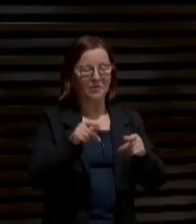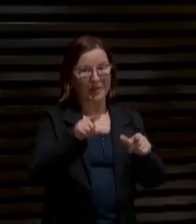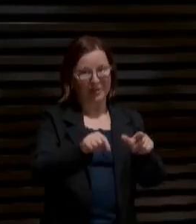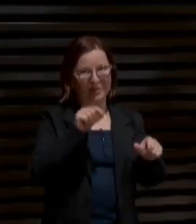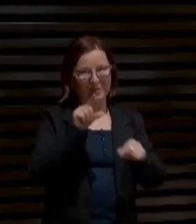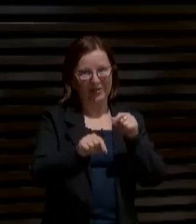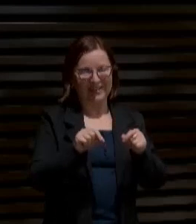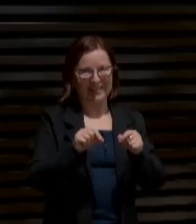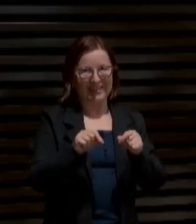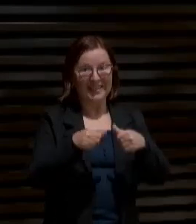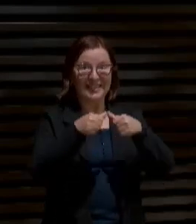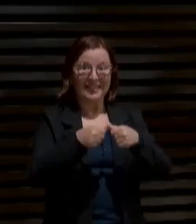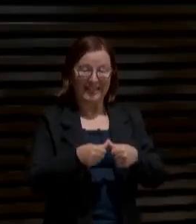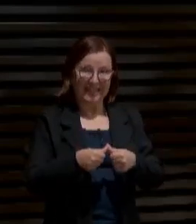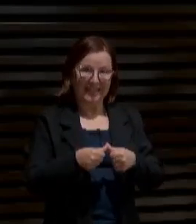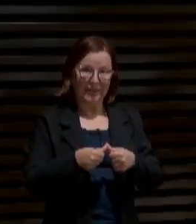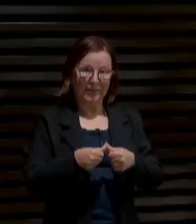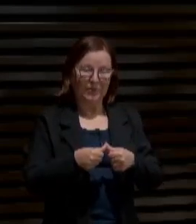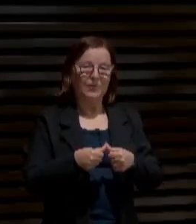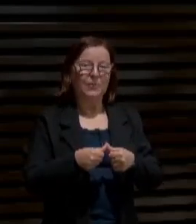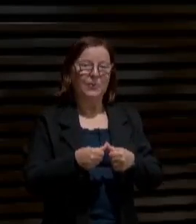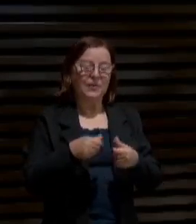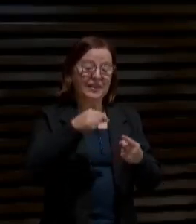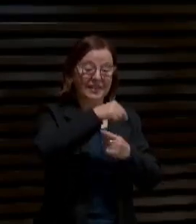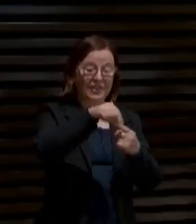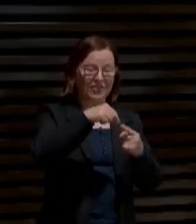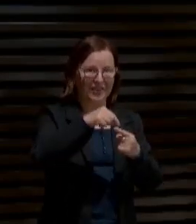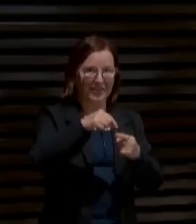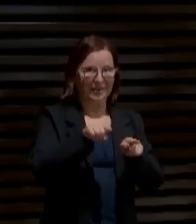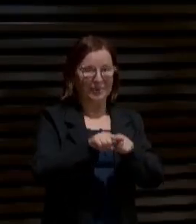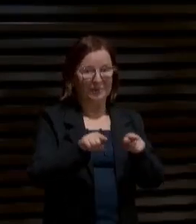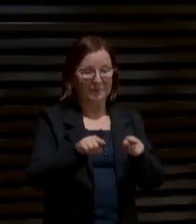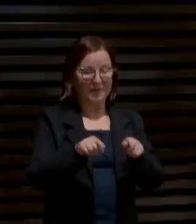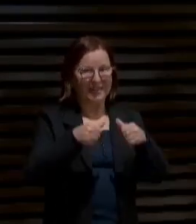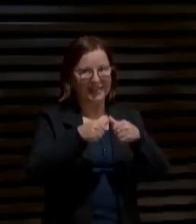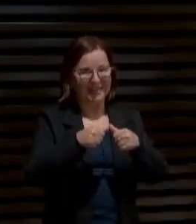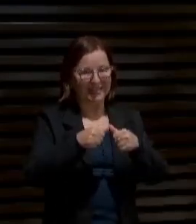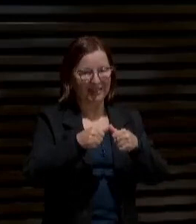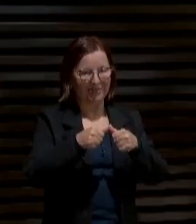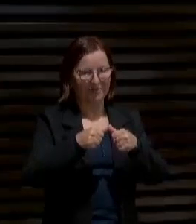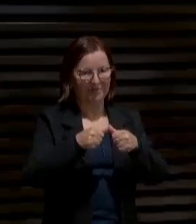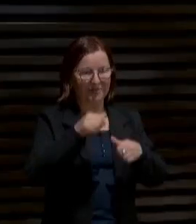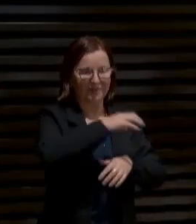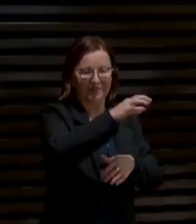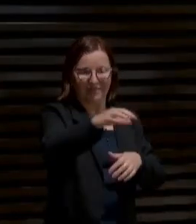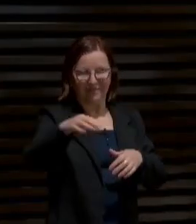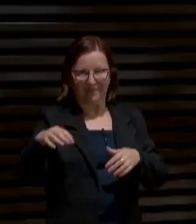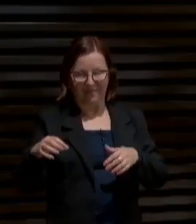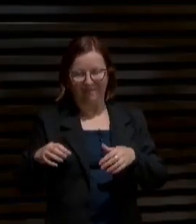estão sendo santificados e estão espalhados em razão da dispersão